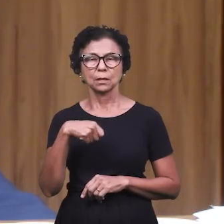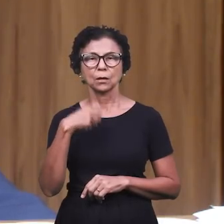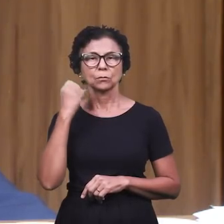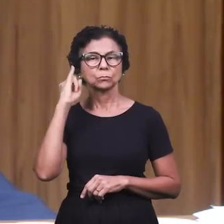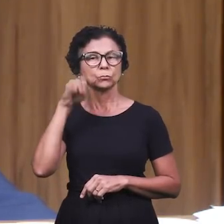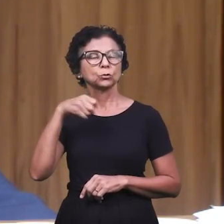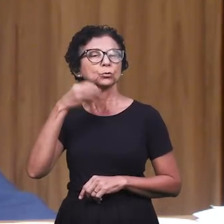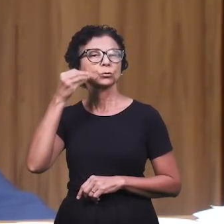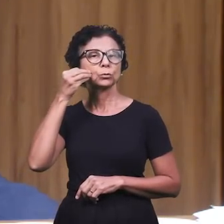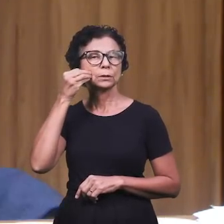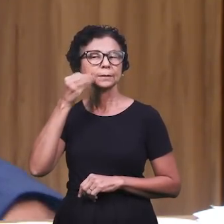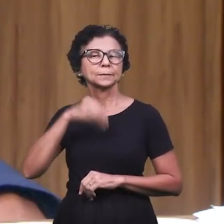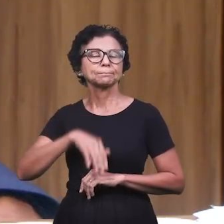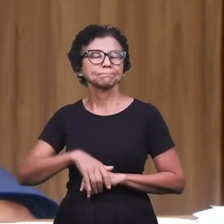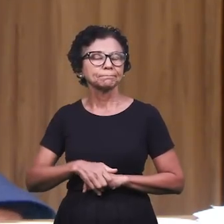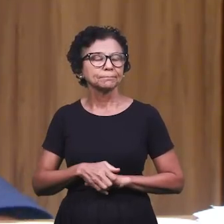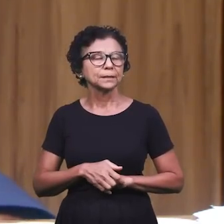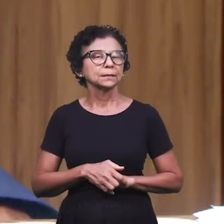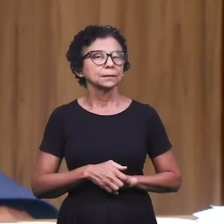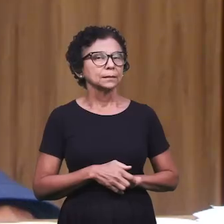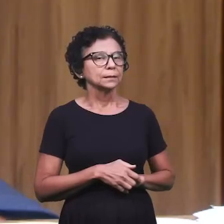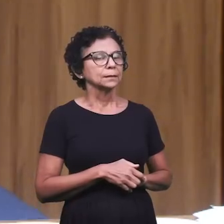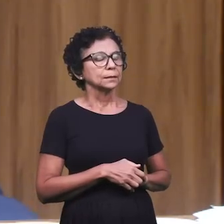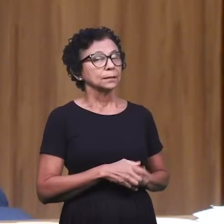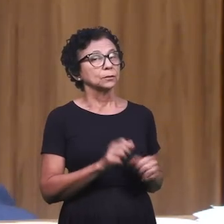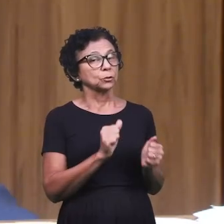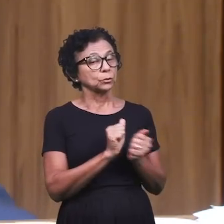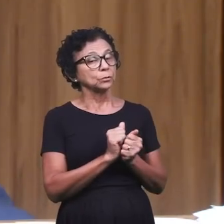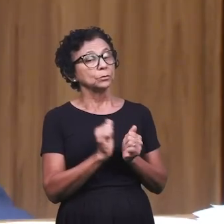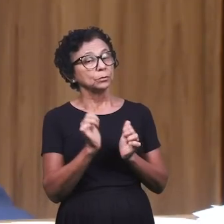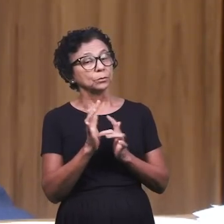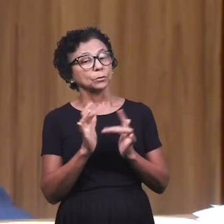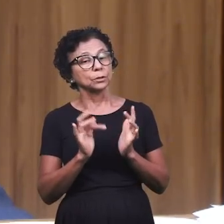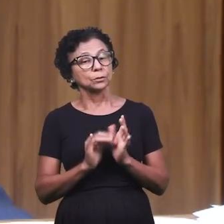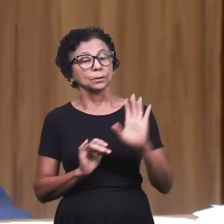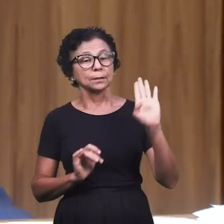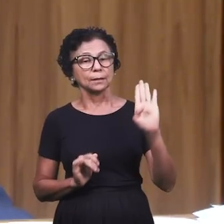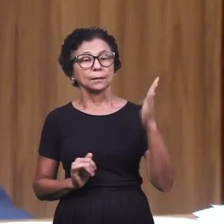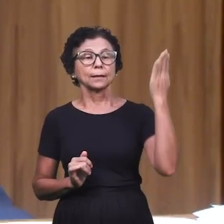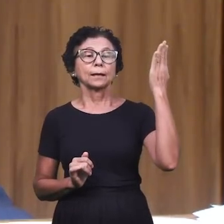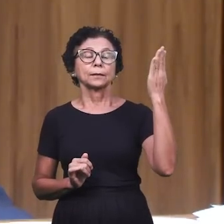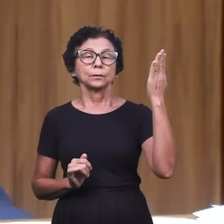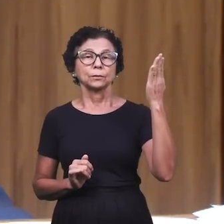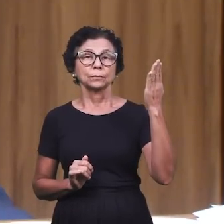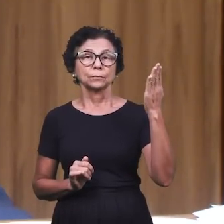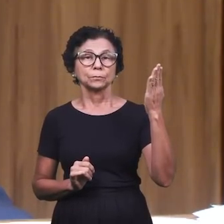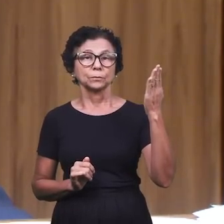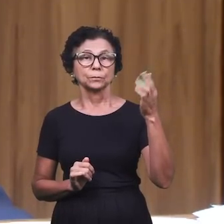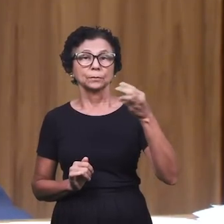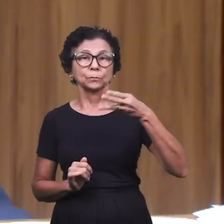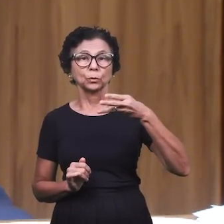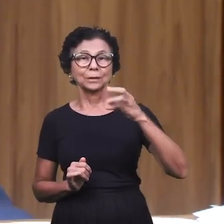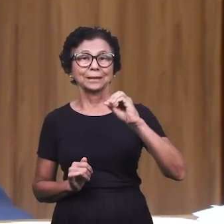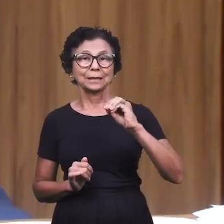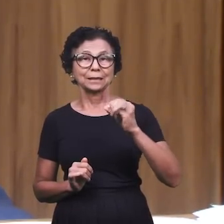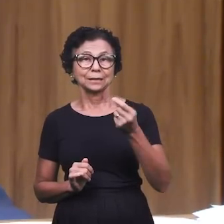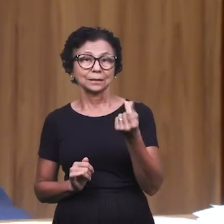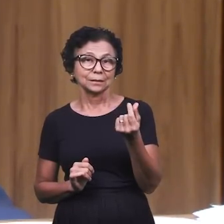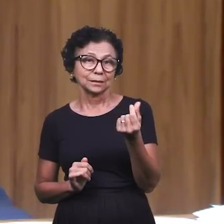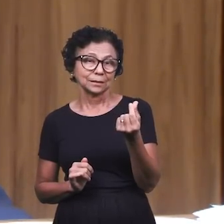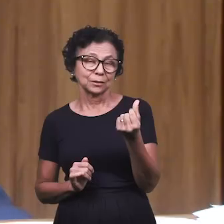Então, 30 moedas de prata, traiu o Senhor. E ali, depois o que aconteceu? Ele mesmo perdeu sua vida, né? Porque